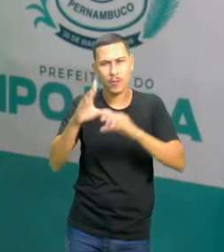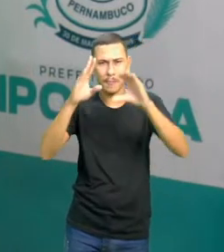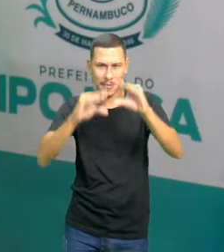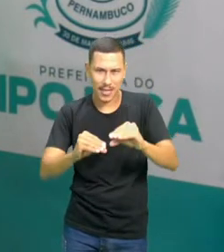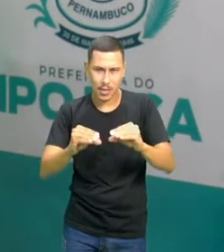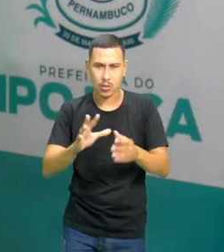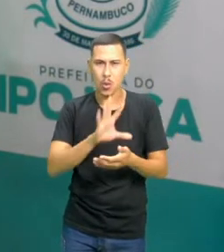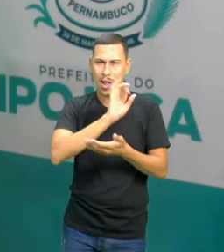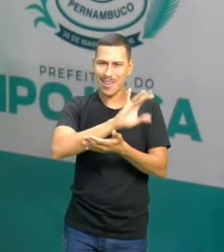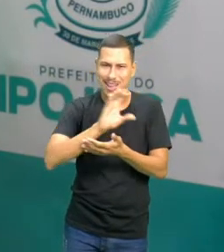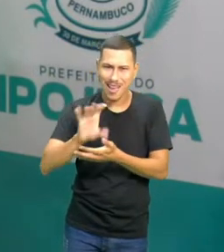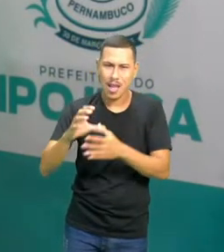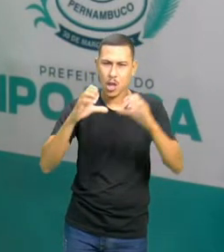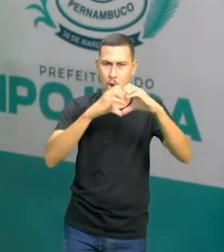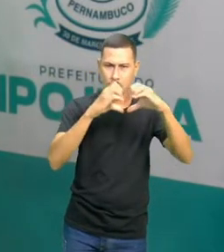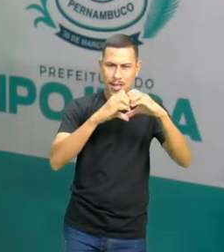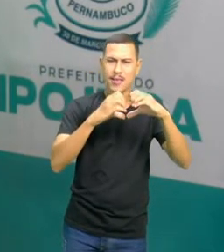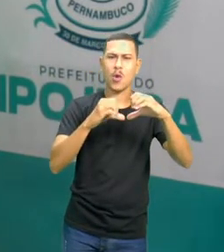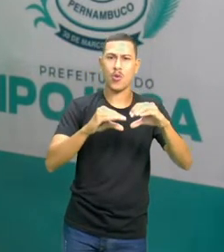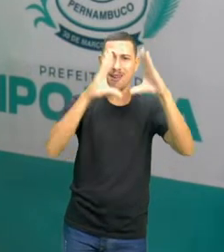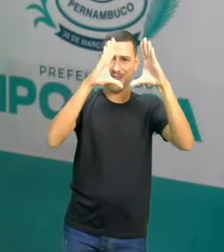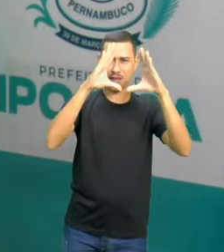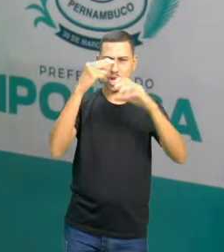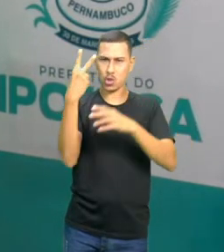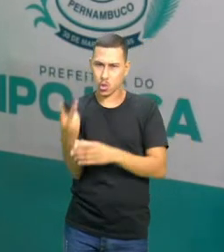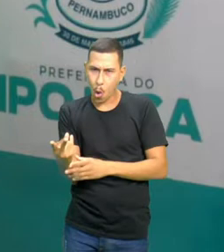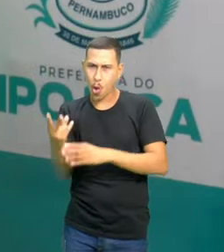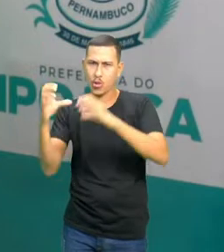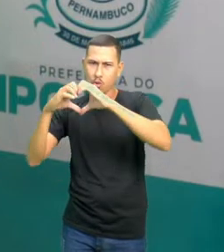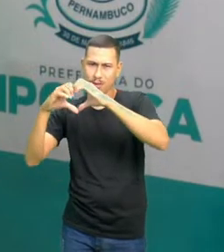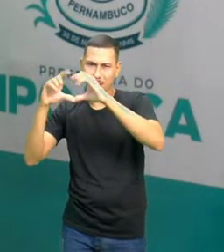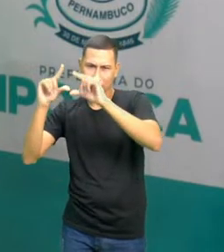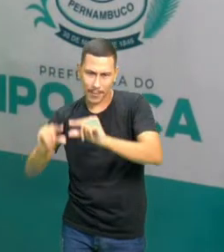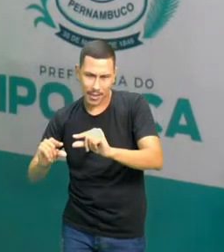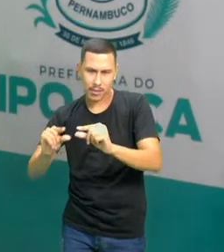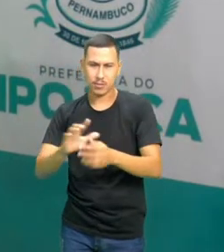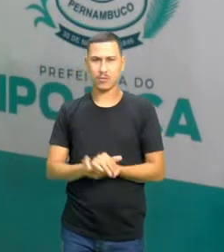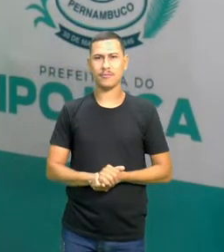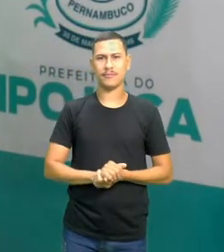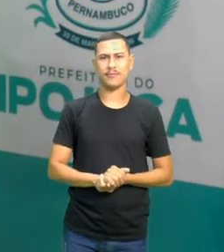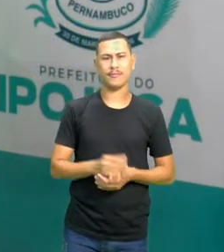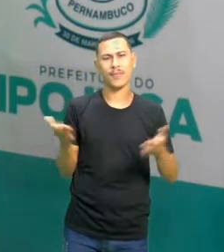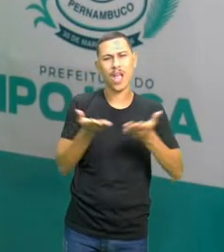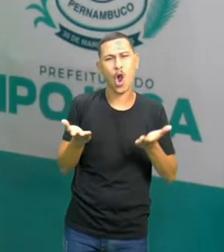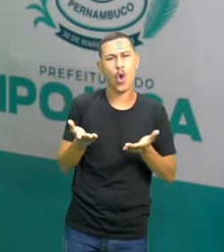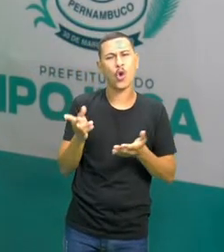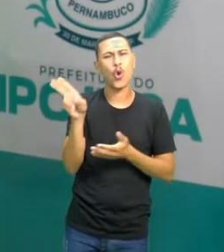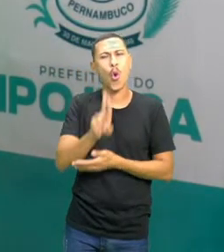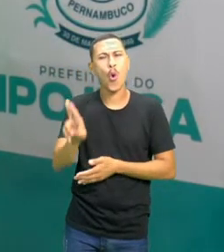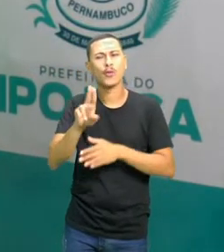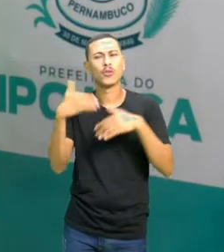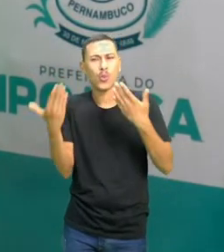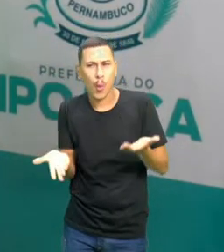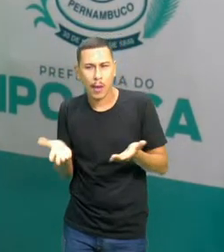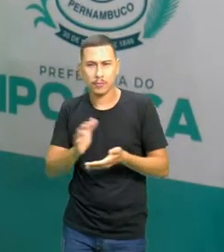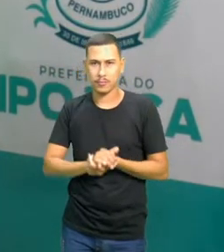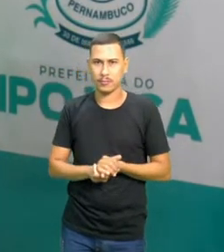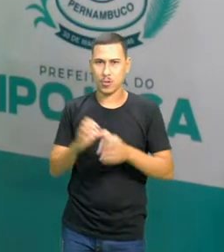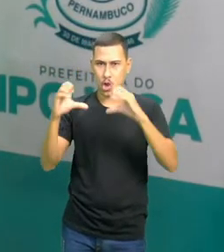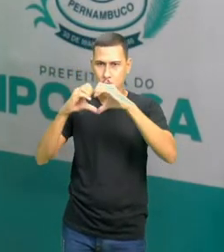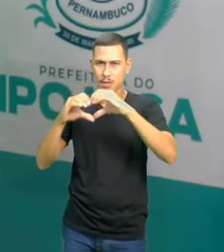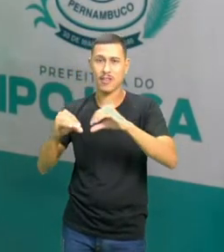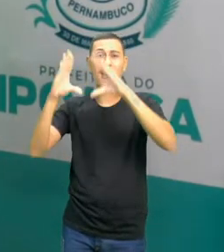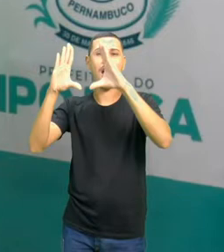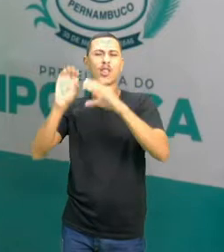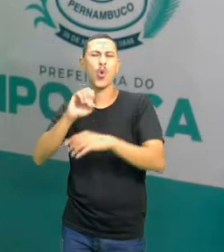grande, vem em seguida dois pequenos, seguindo a sequência. Portanto, agora vai vir qual? O grande